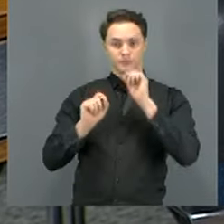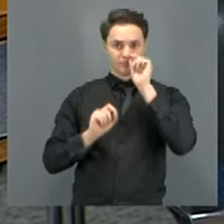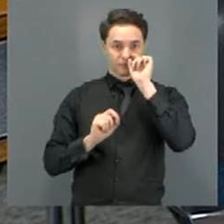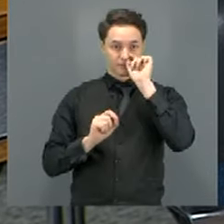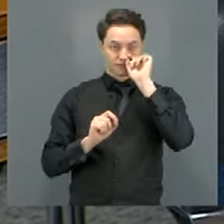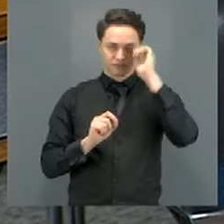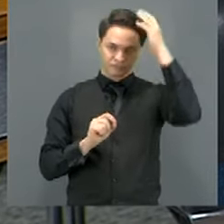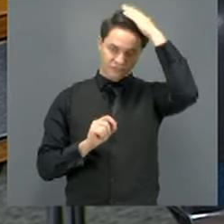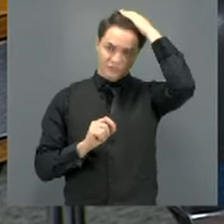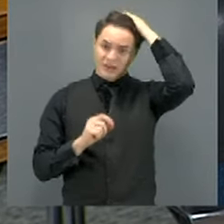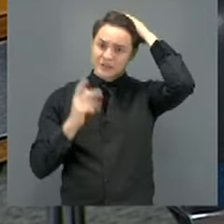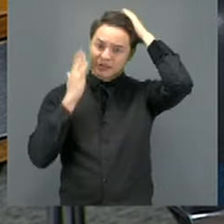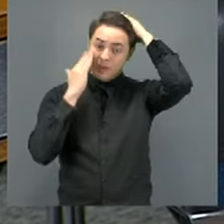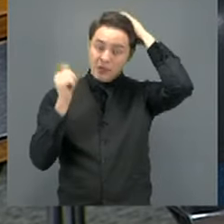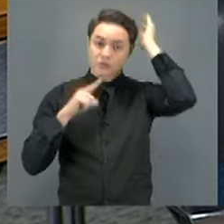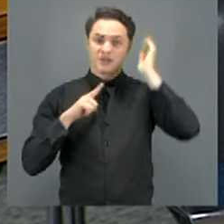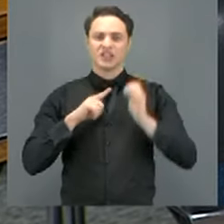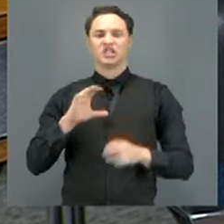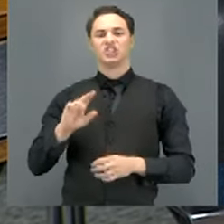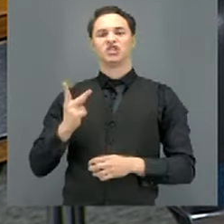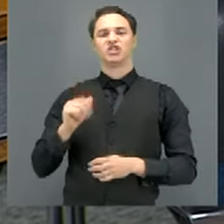por intermédio da etnia Chavante,